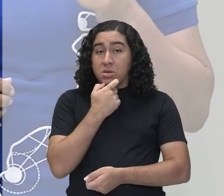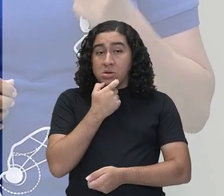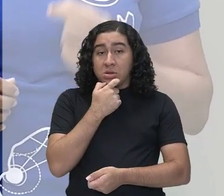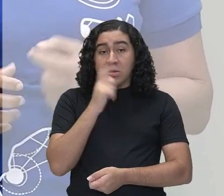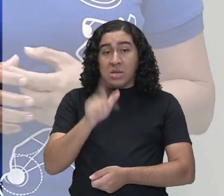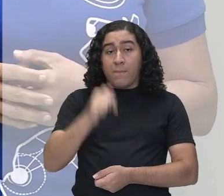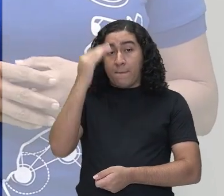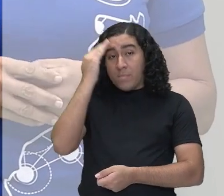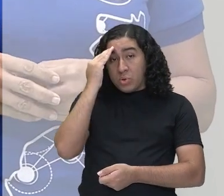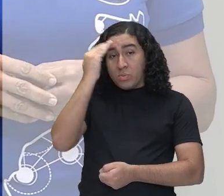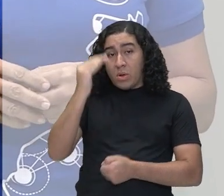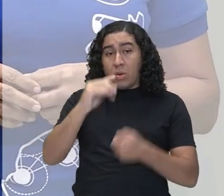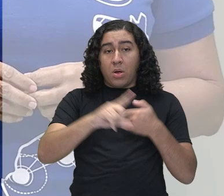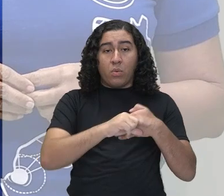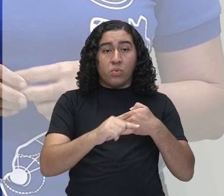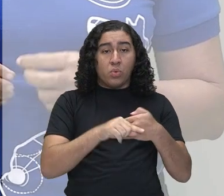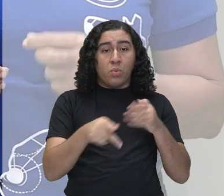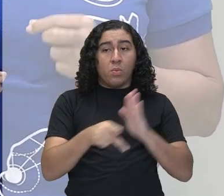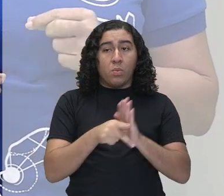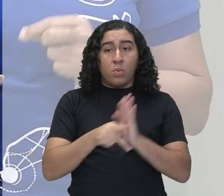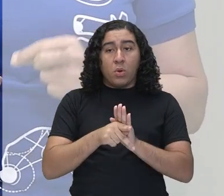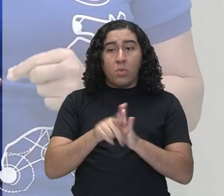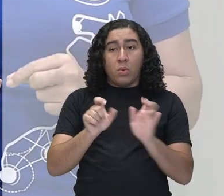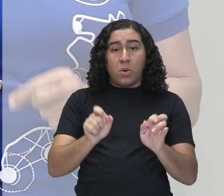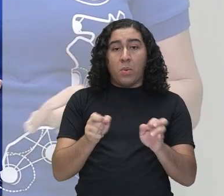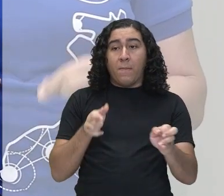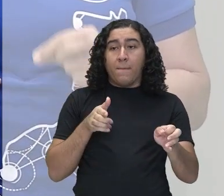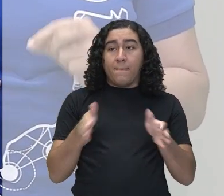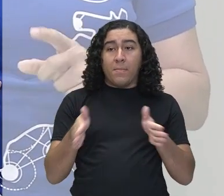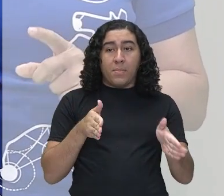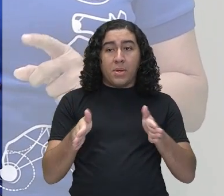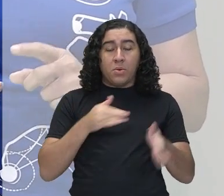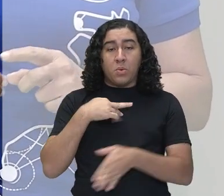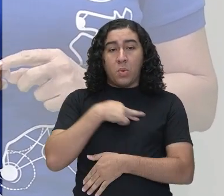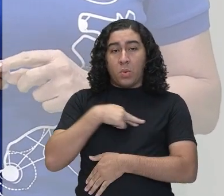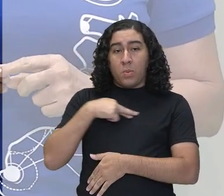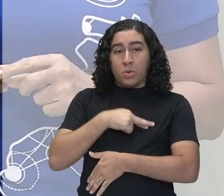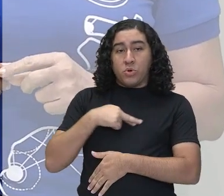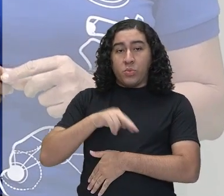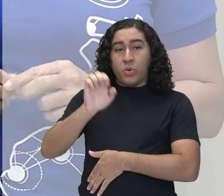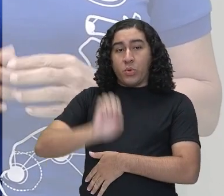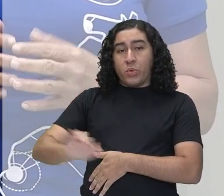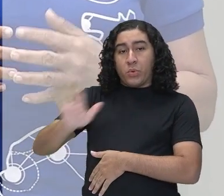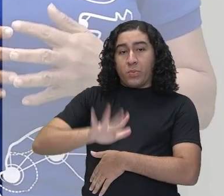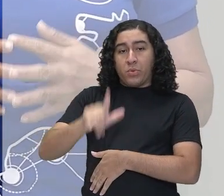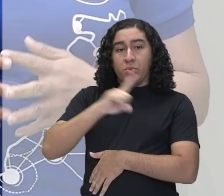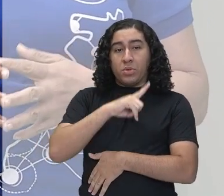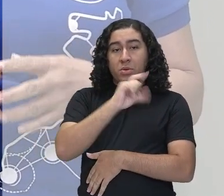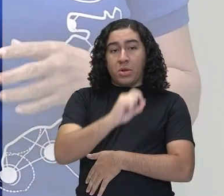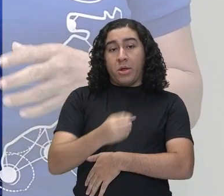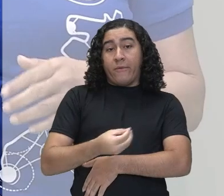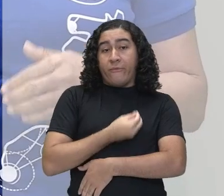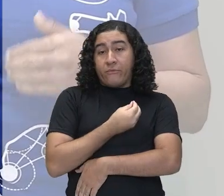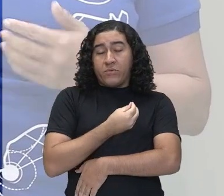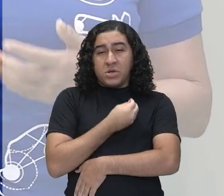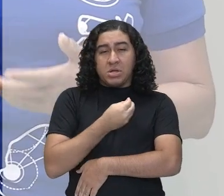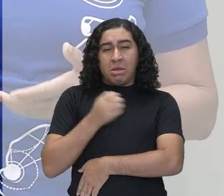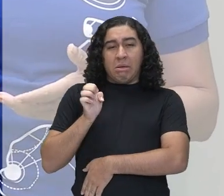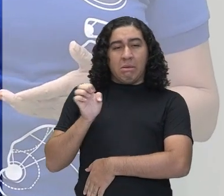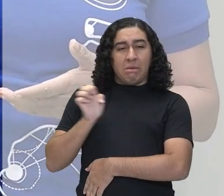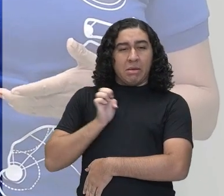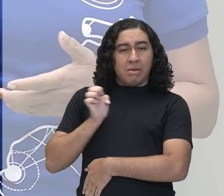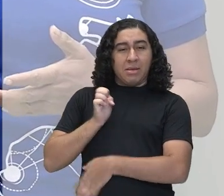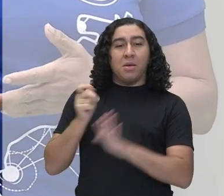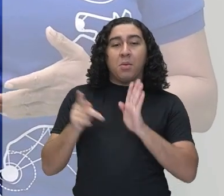dos principais escritores do romantismo europeu, dividido entre a vida luxuosa